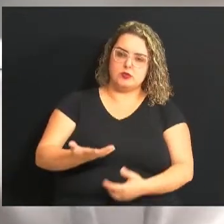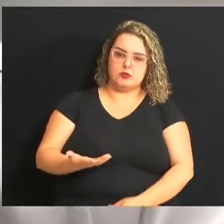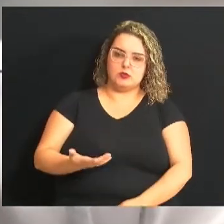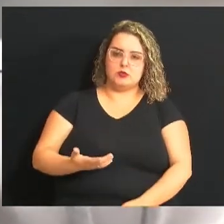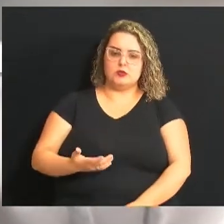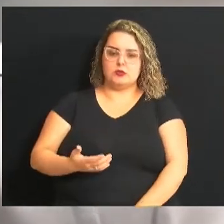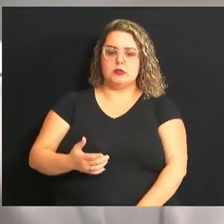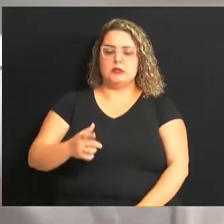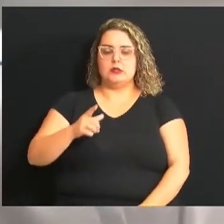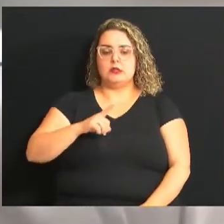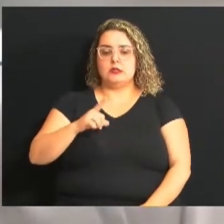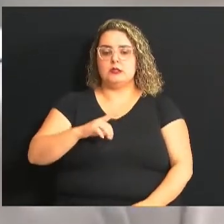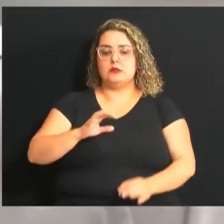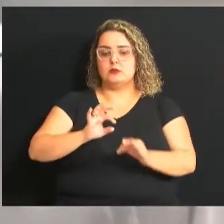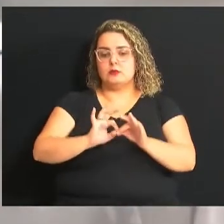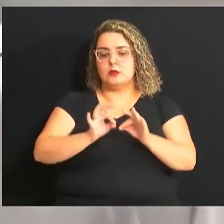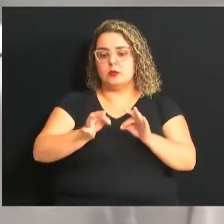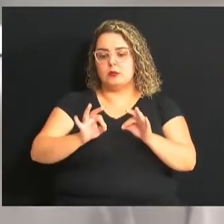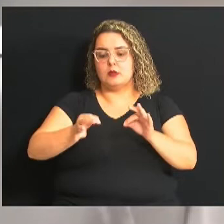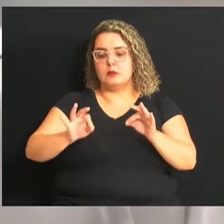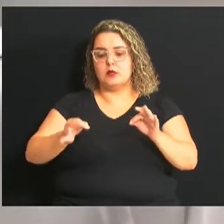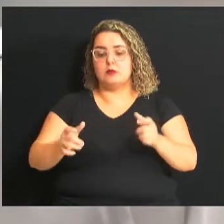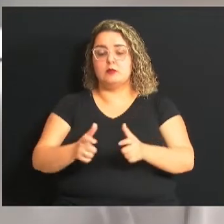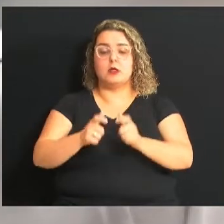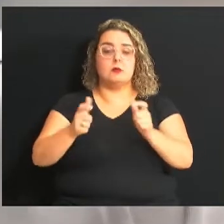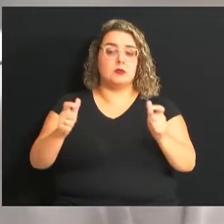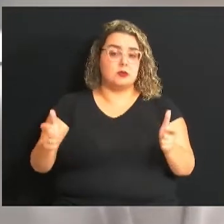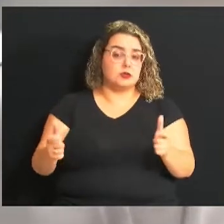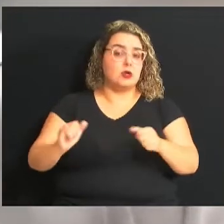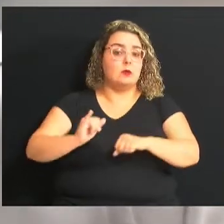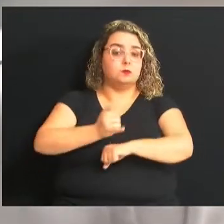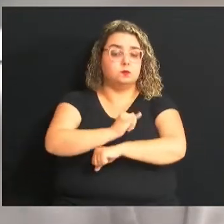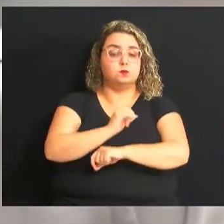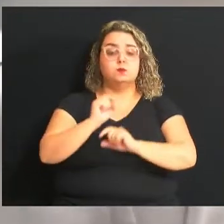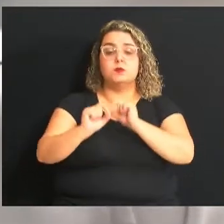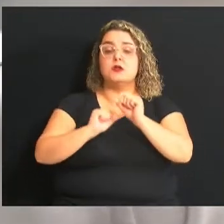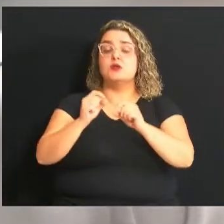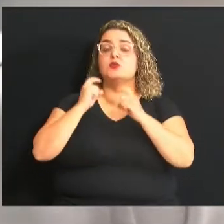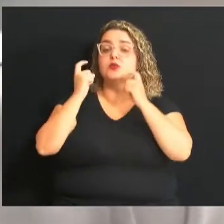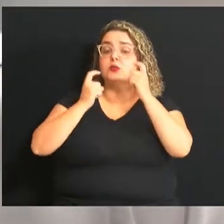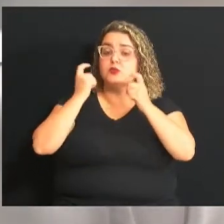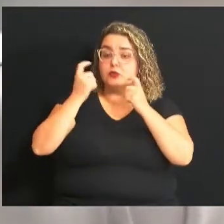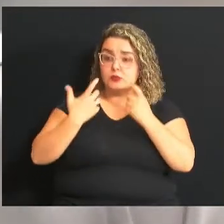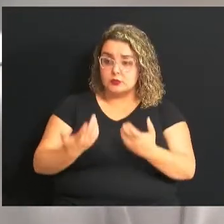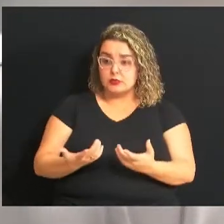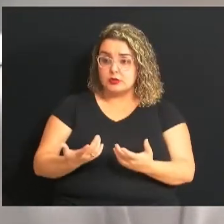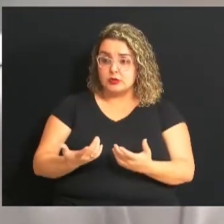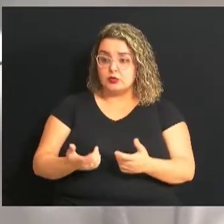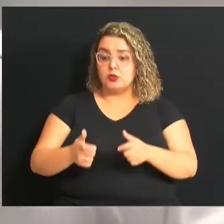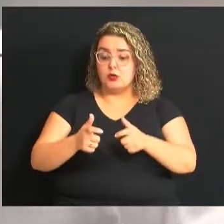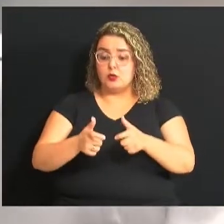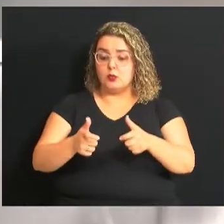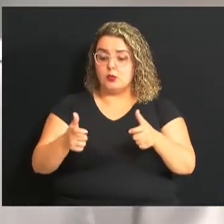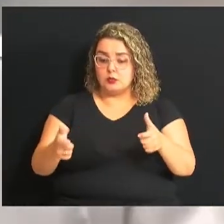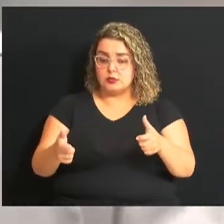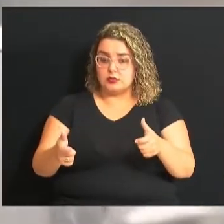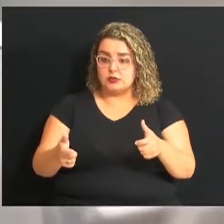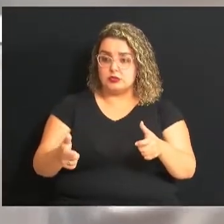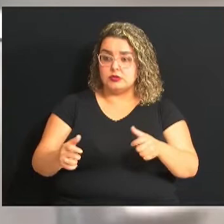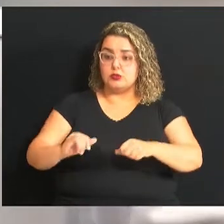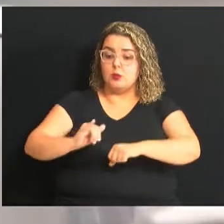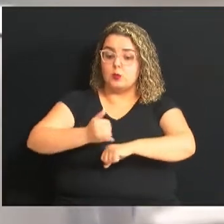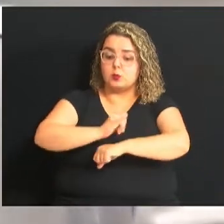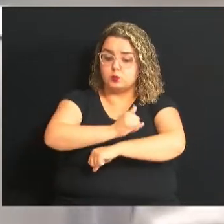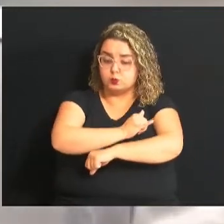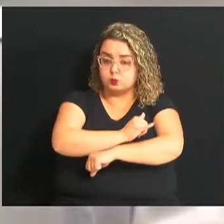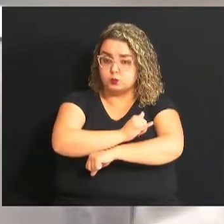uma incidência maior de obesidade. E o que está preocupando é que o aumento da incidência da obesidade, ainda